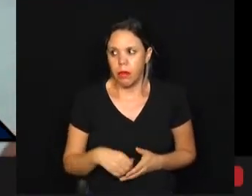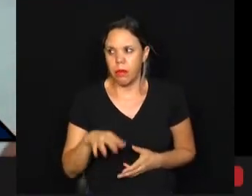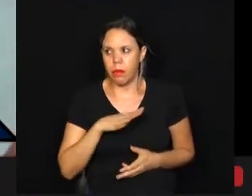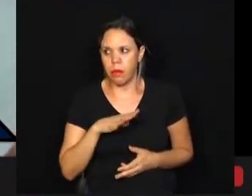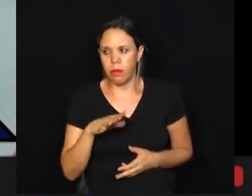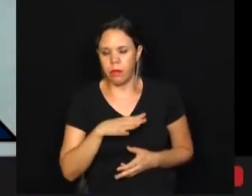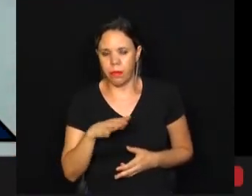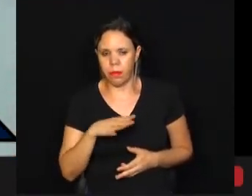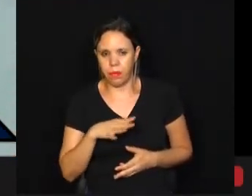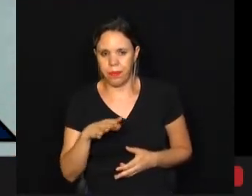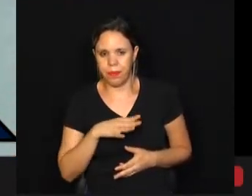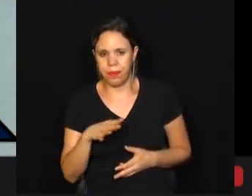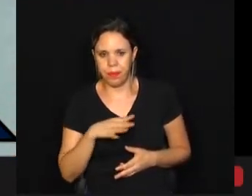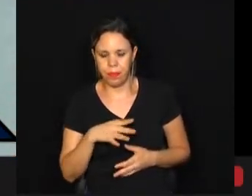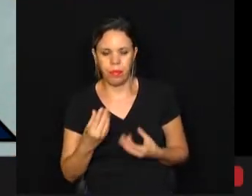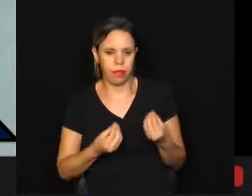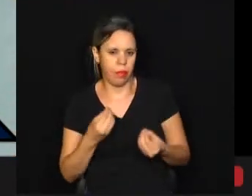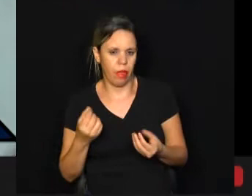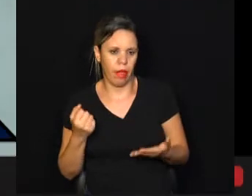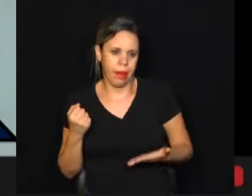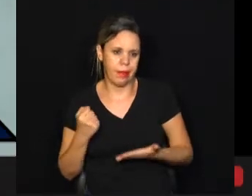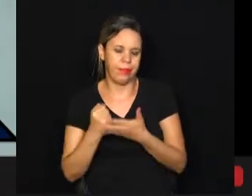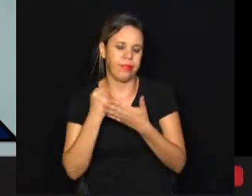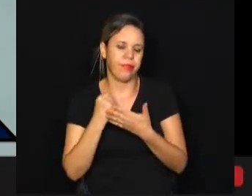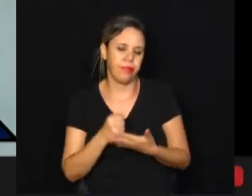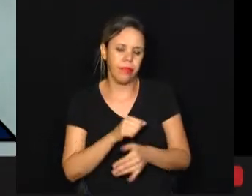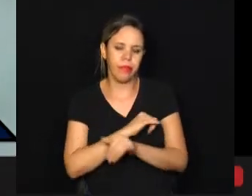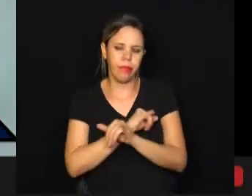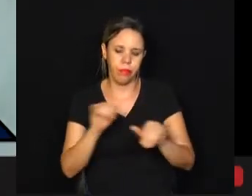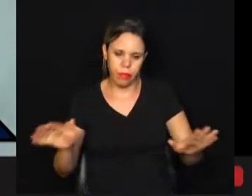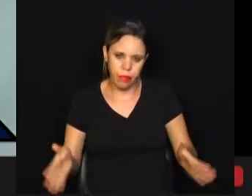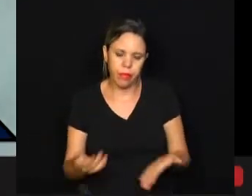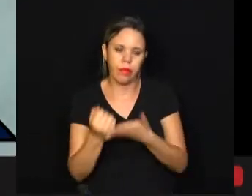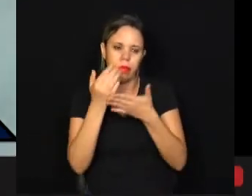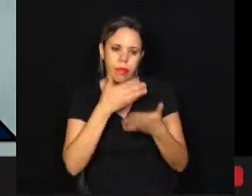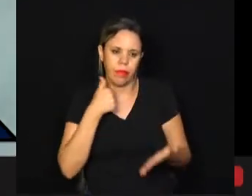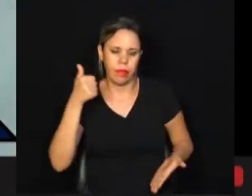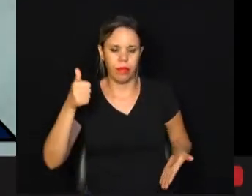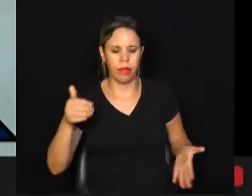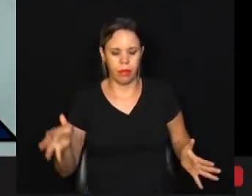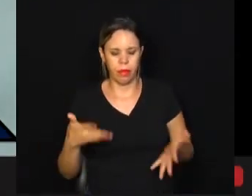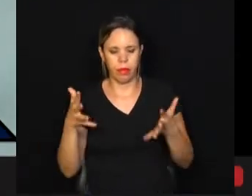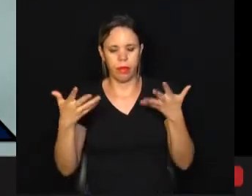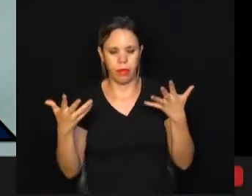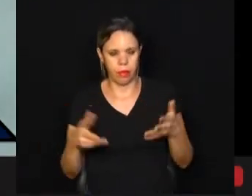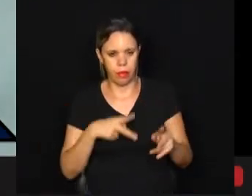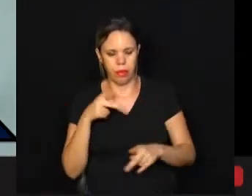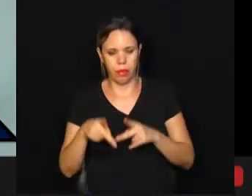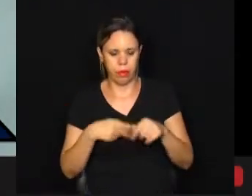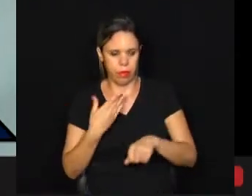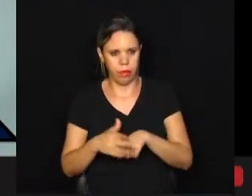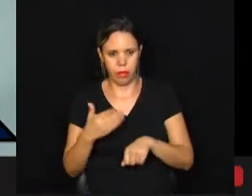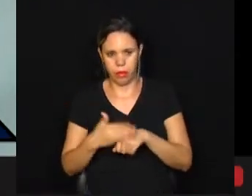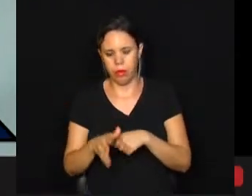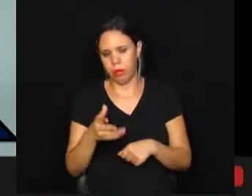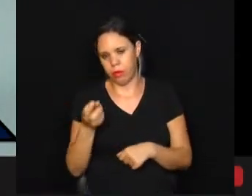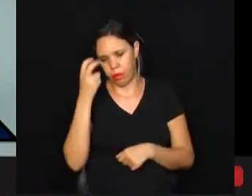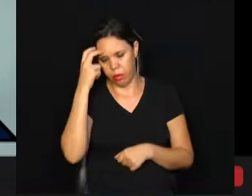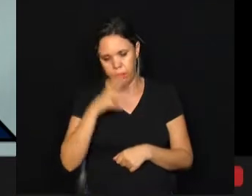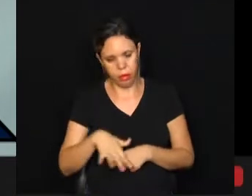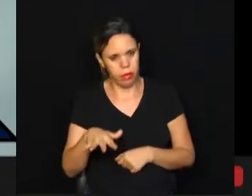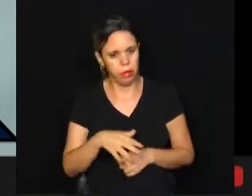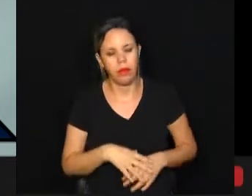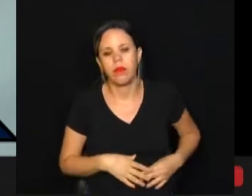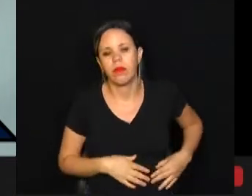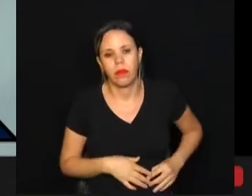cidade, ver como é que a gente pode ajudar a fomentar, potencializar, estimular a prática cultural,